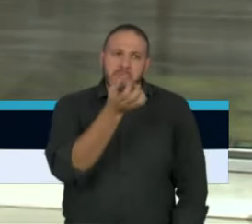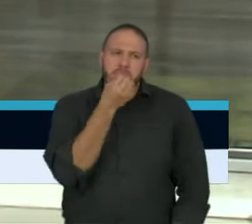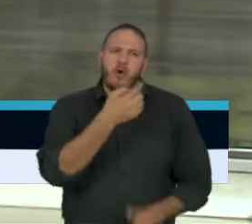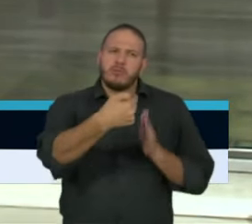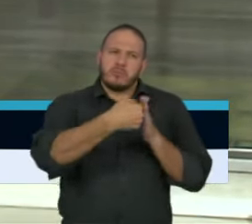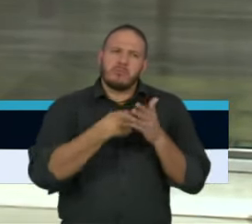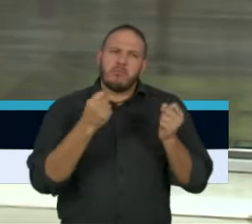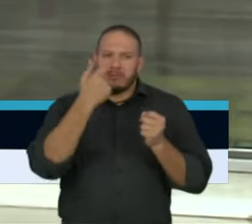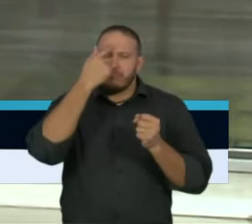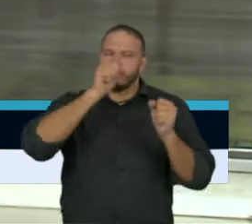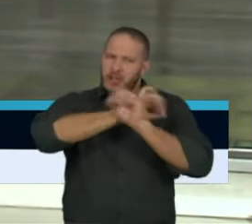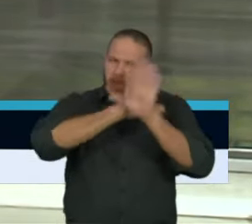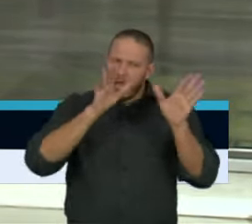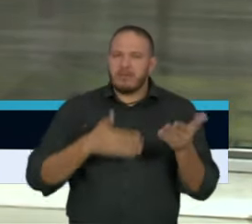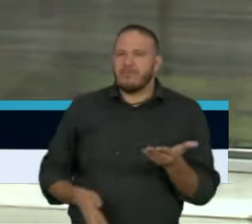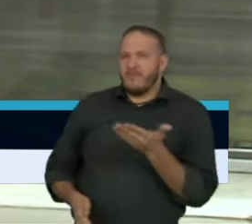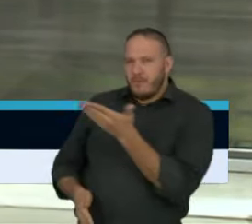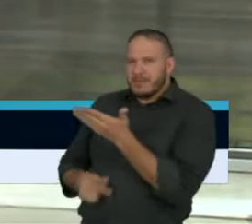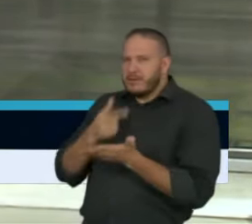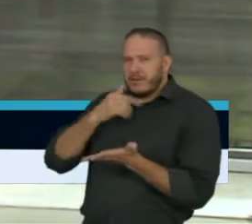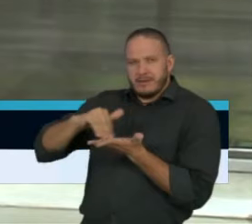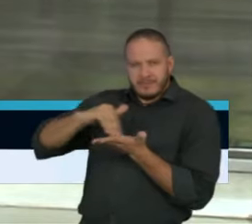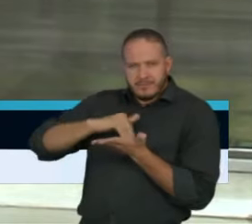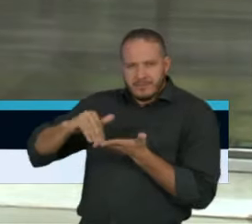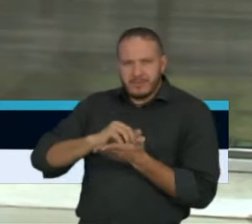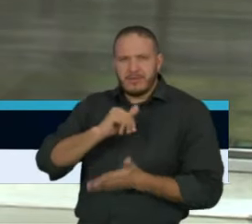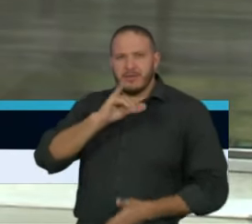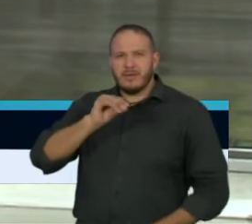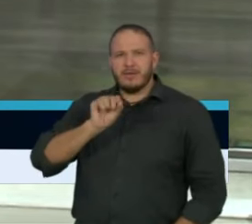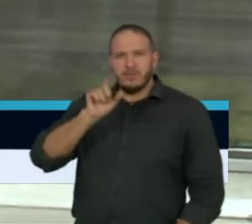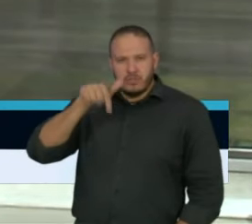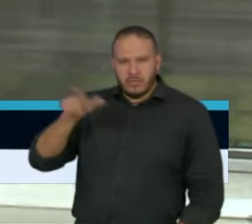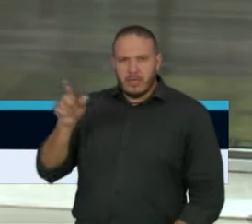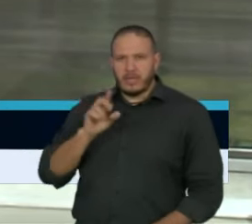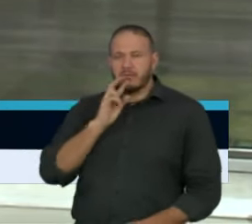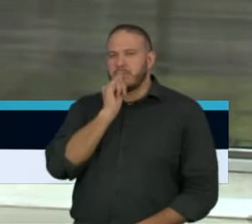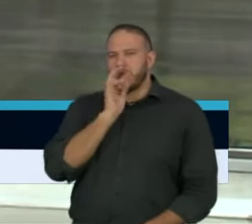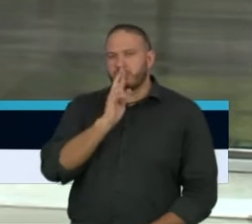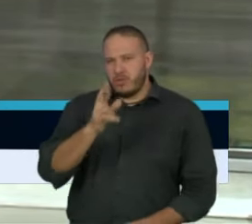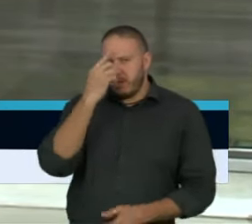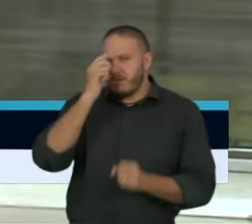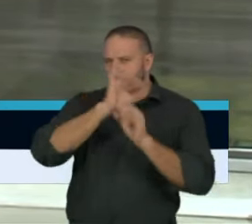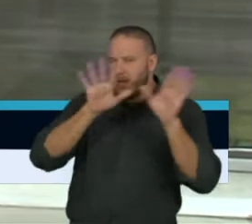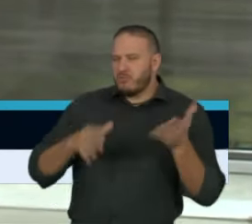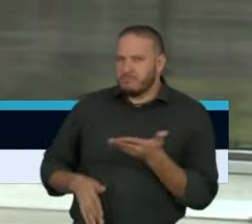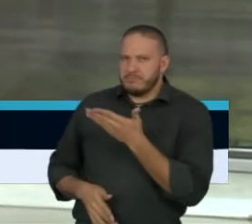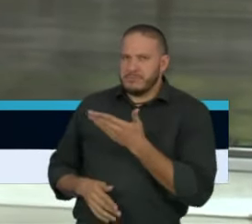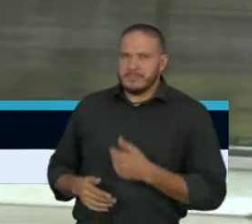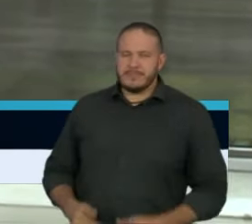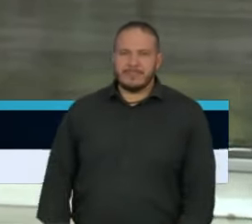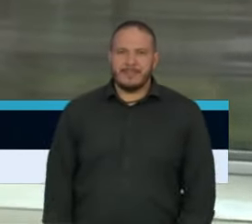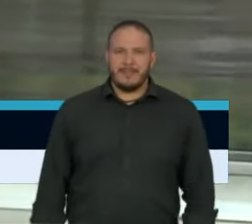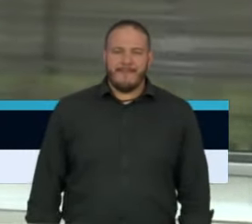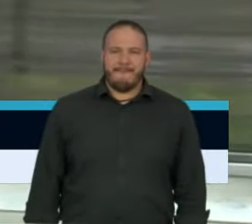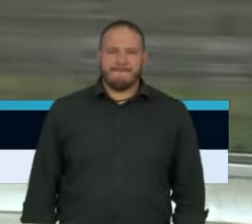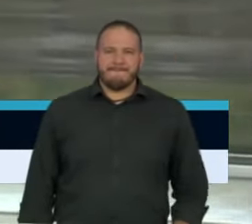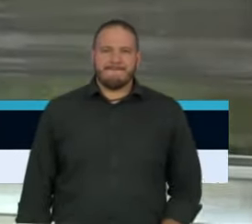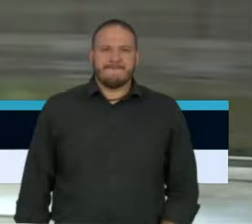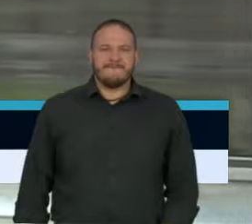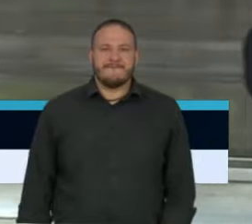permite o esclarecimento. Vou passar ao secretário Zé Henrique German para fazer este esclarecimento. German. Todo paciente que passa